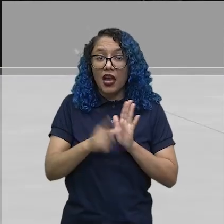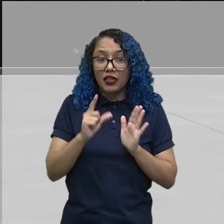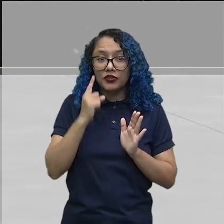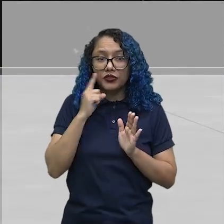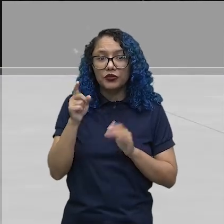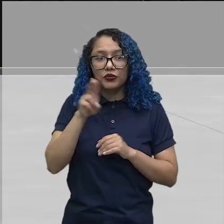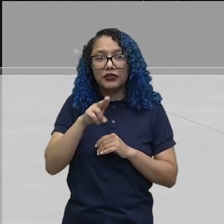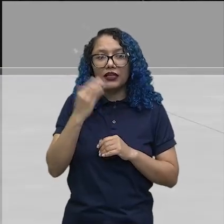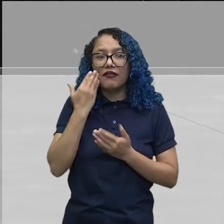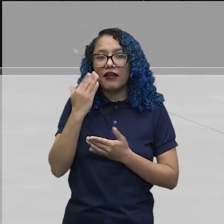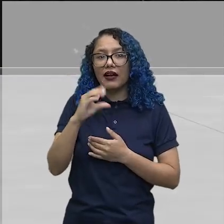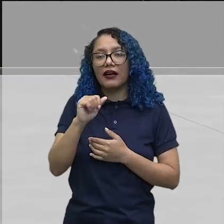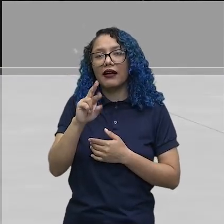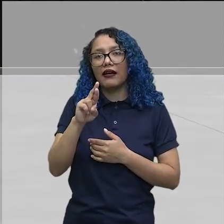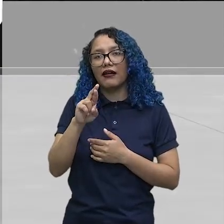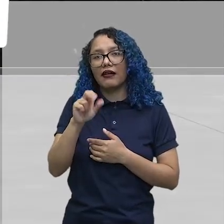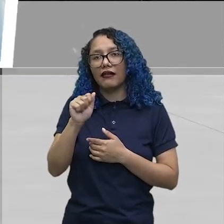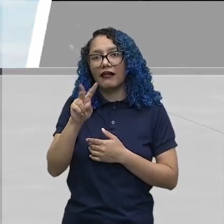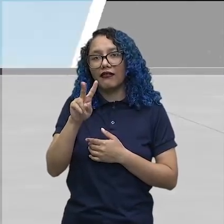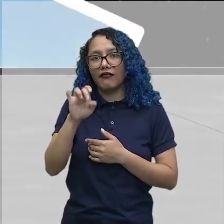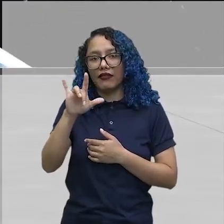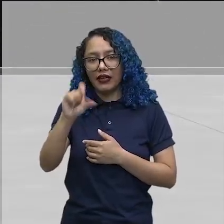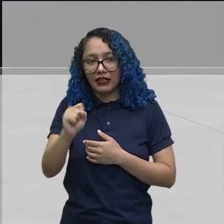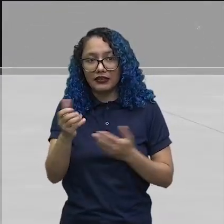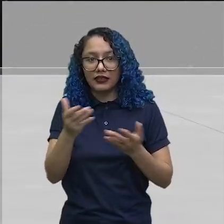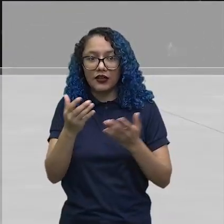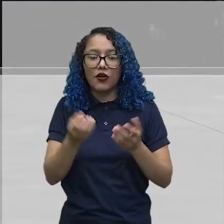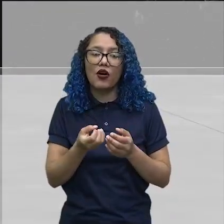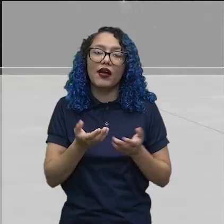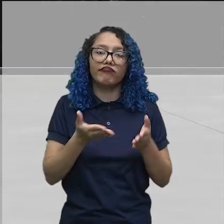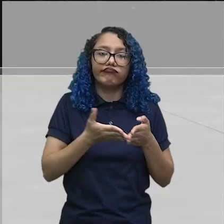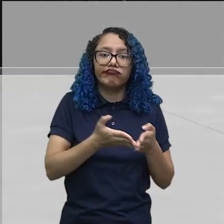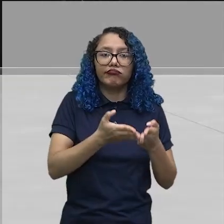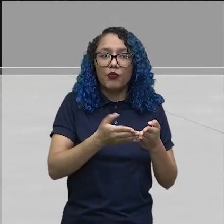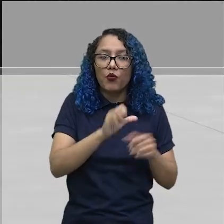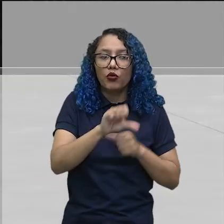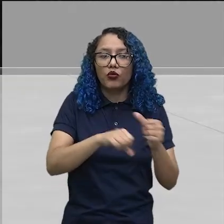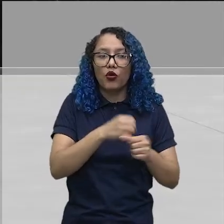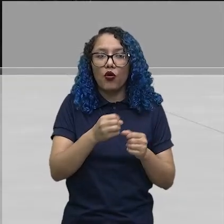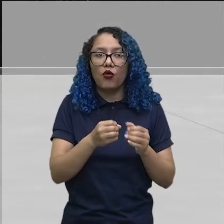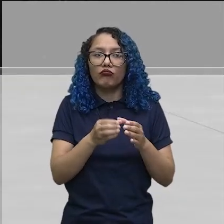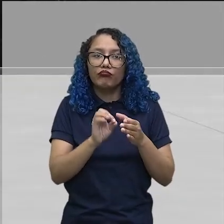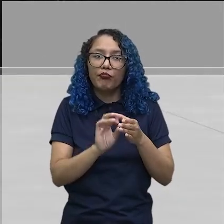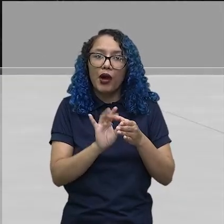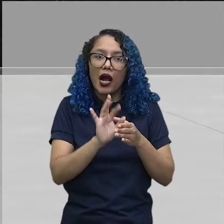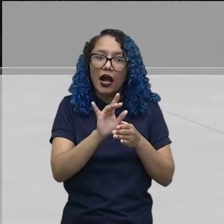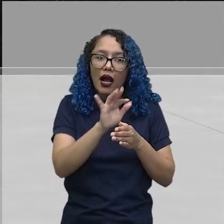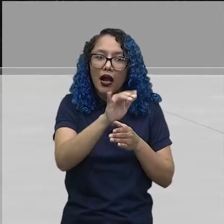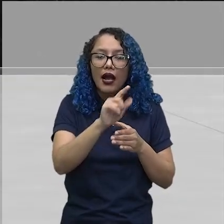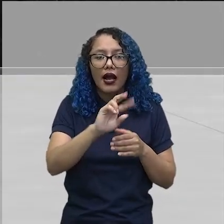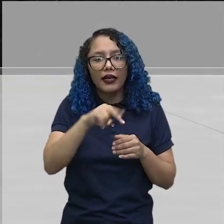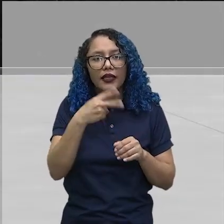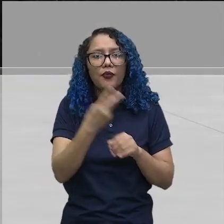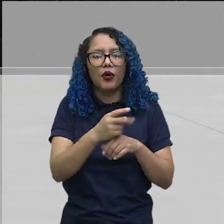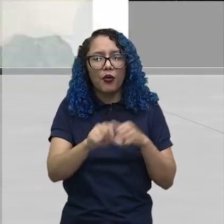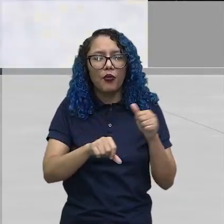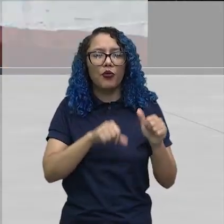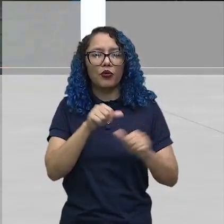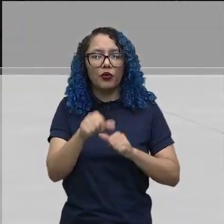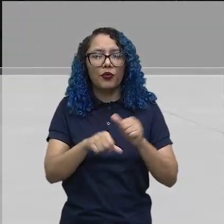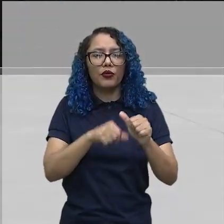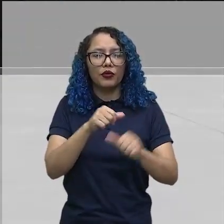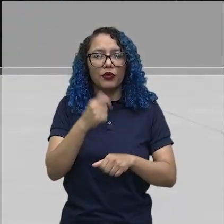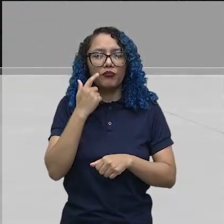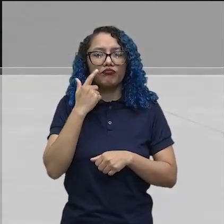né? E passamos a utilizar os navios a vapor. Posteriormente vieram os navios mais modernos,